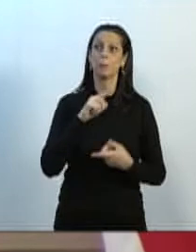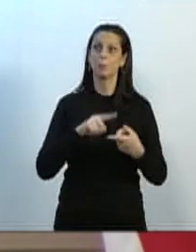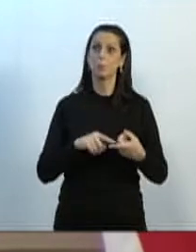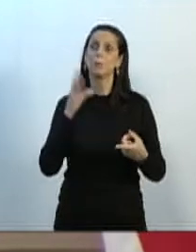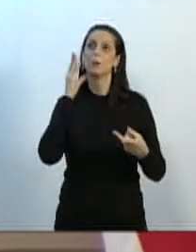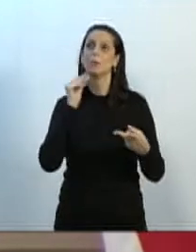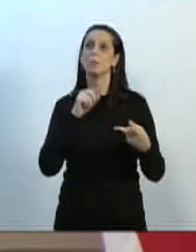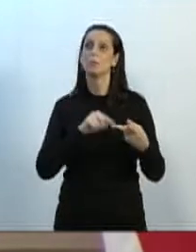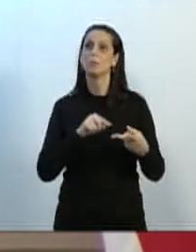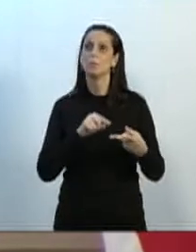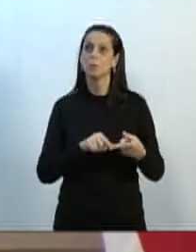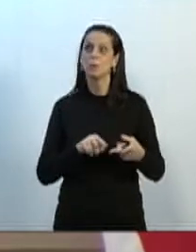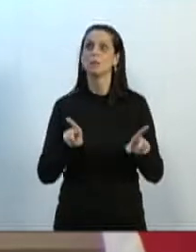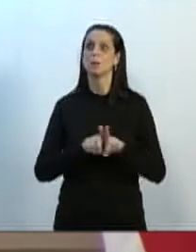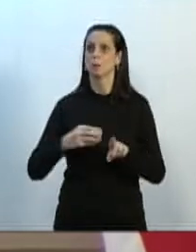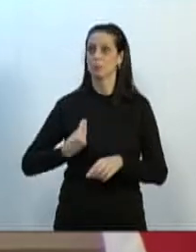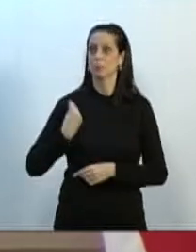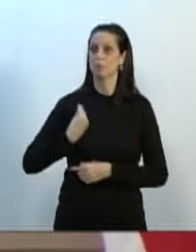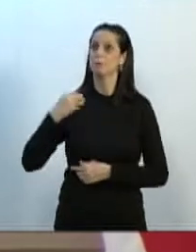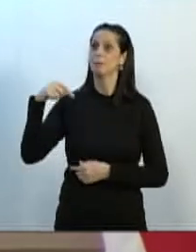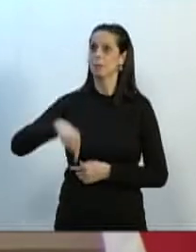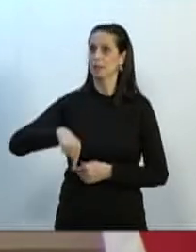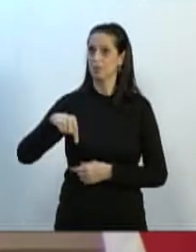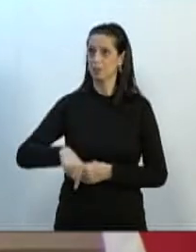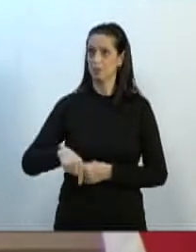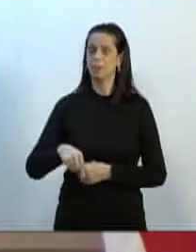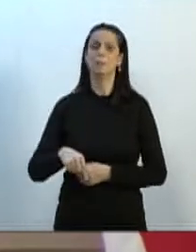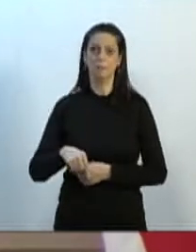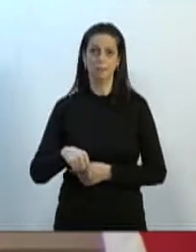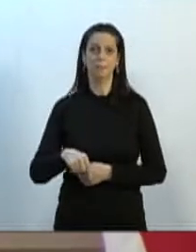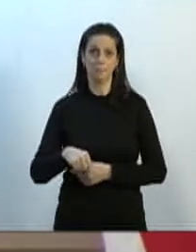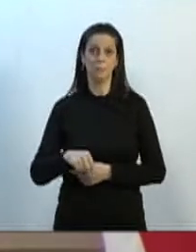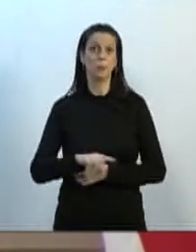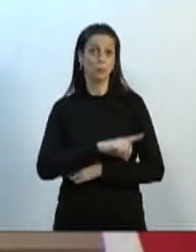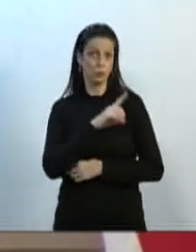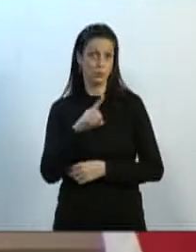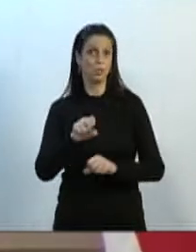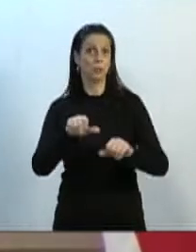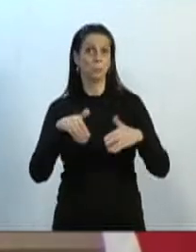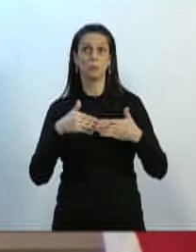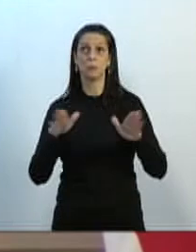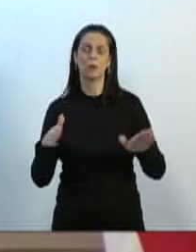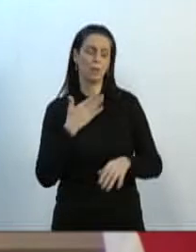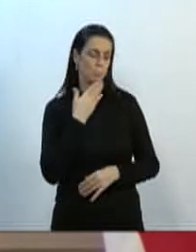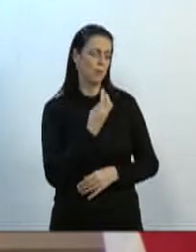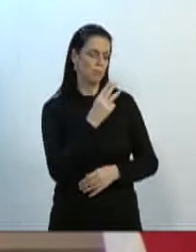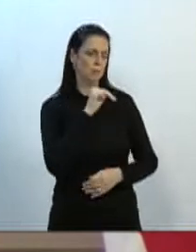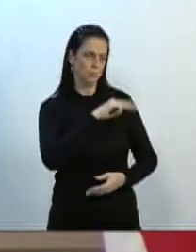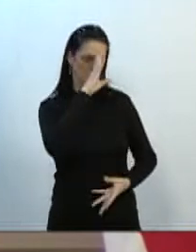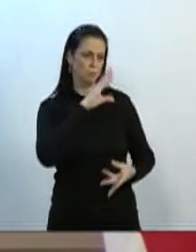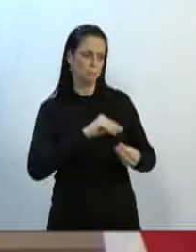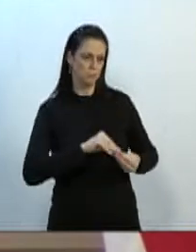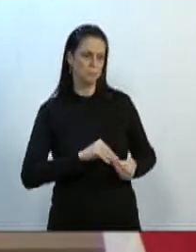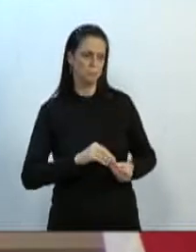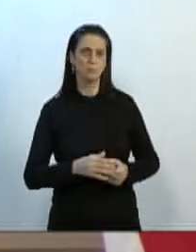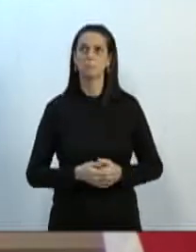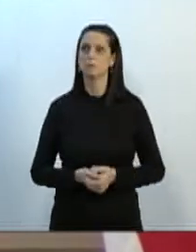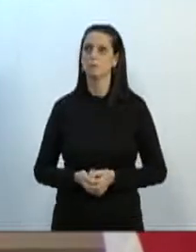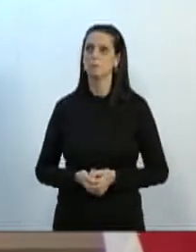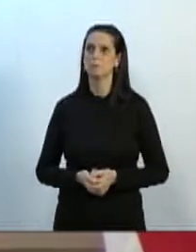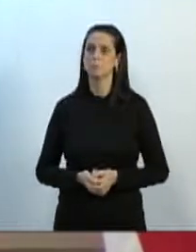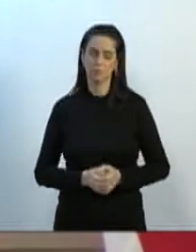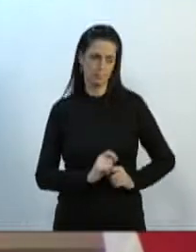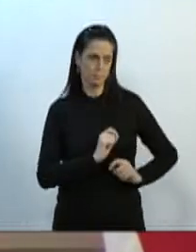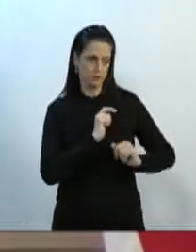de Souza também estavam presentes neste evento. Vereador, eu peço mais 3 minutos.